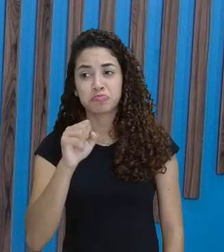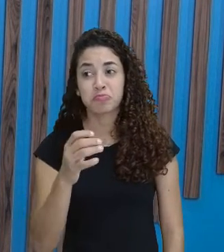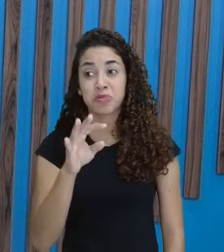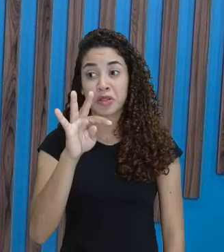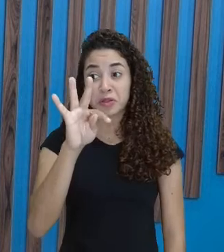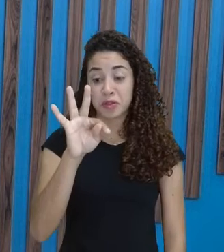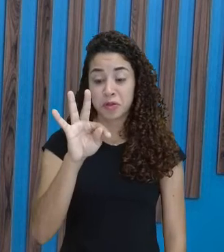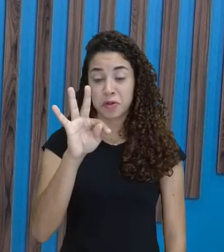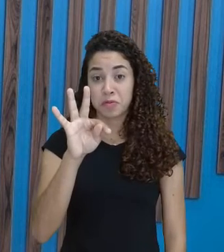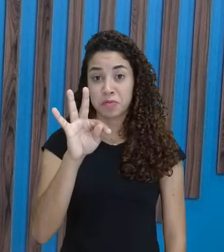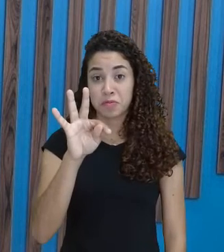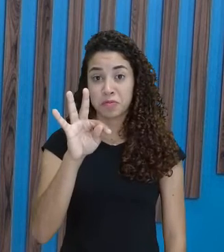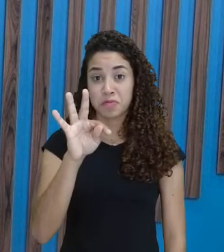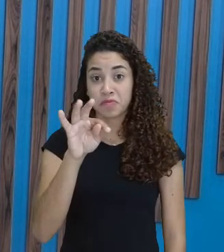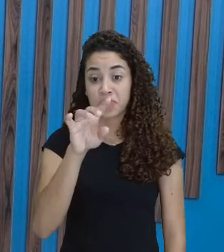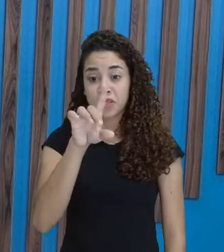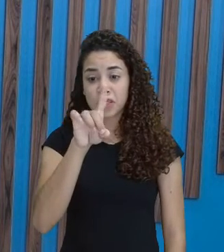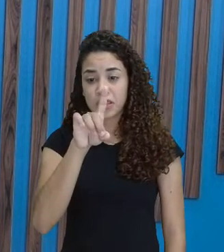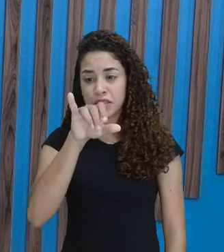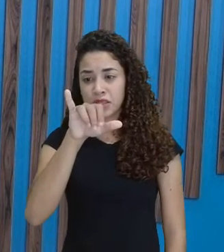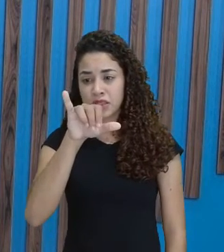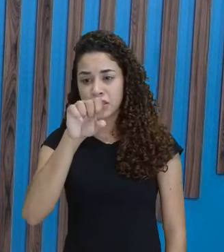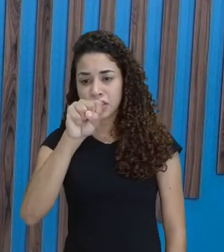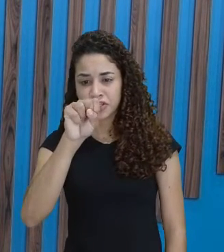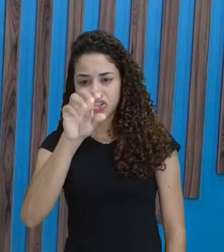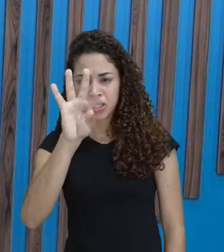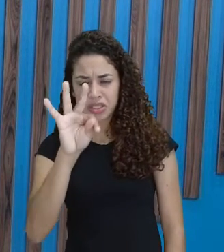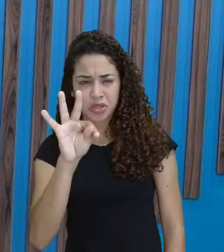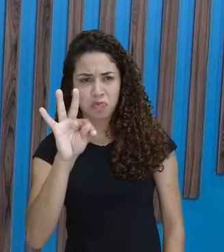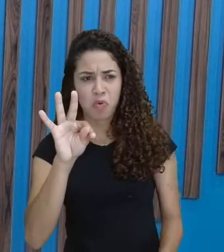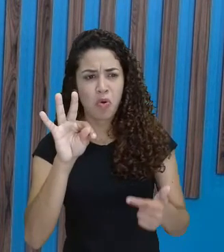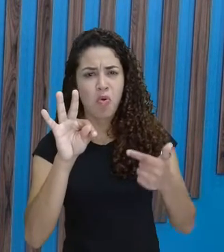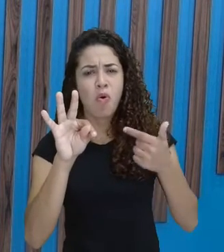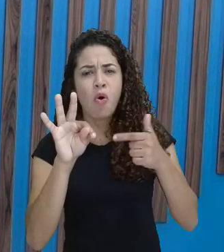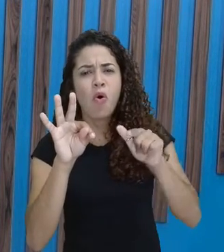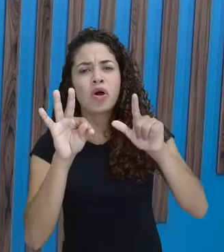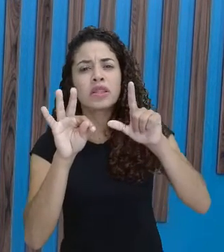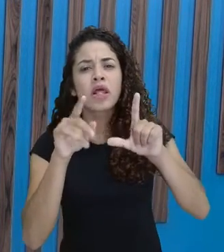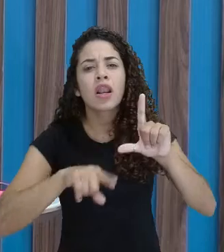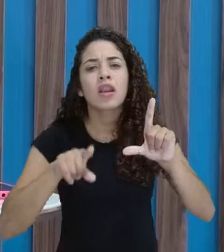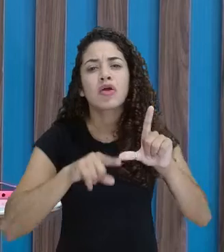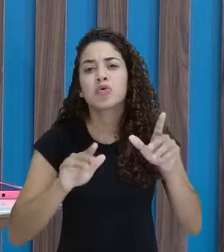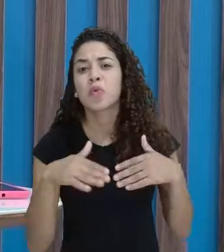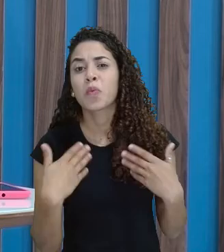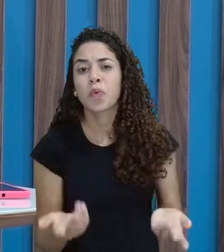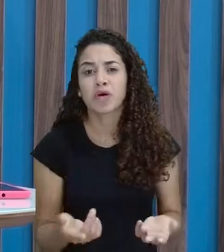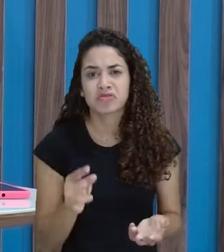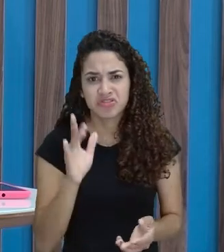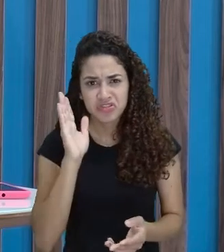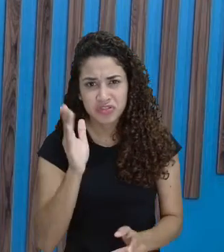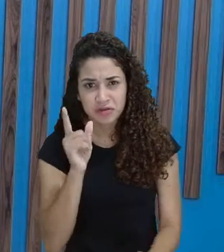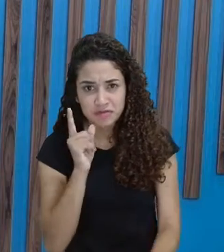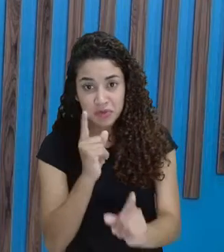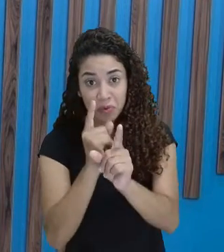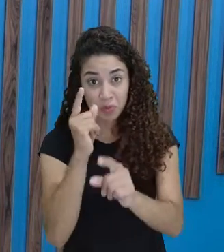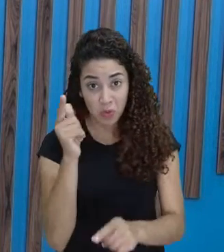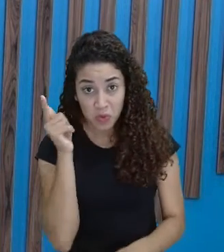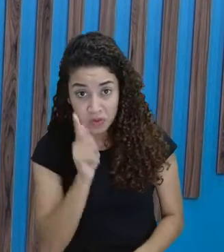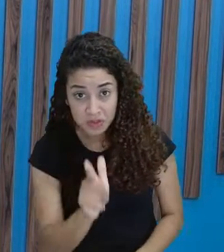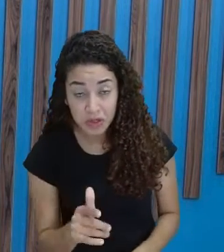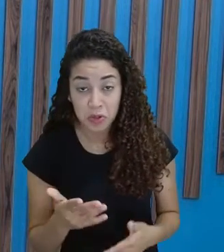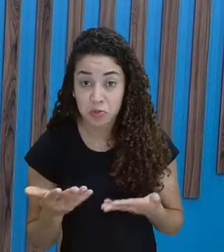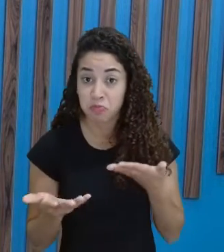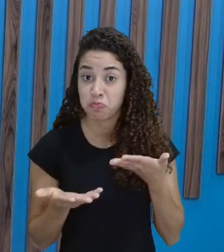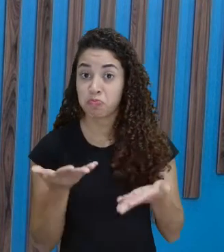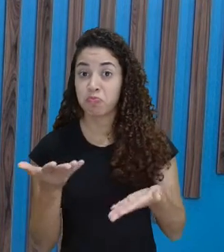T. Diz T. Qual será a próxima letra, professora? Será que a senhora já é capaz de descobrir?